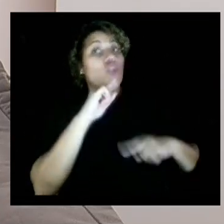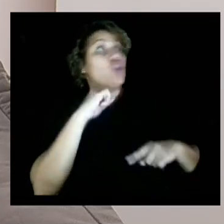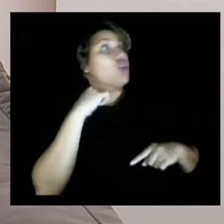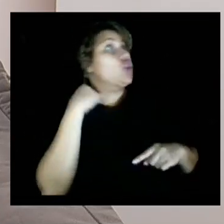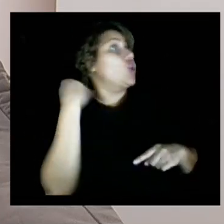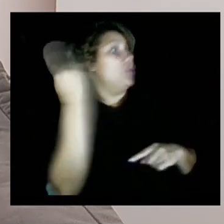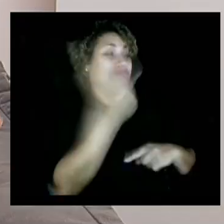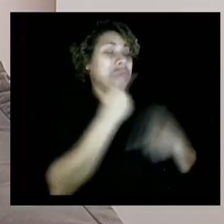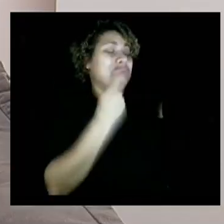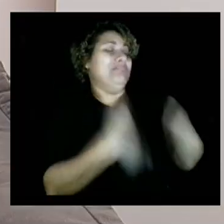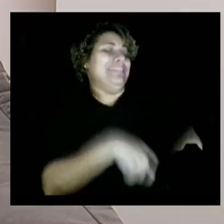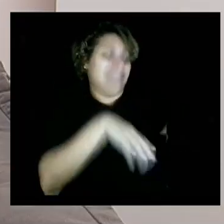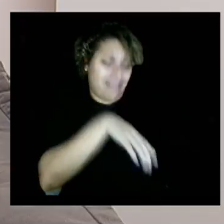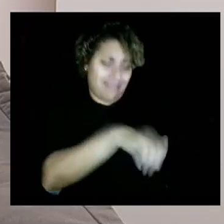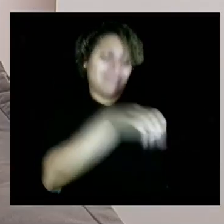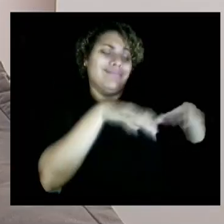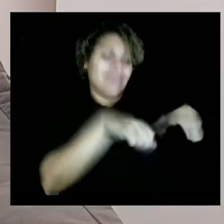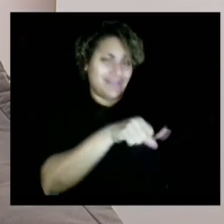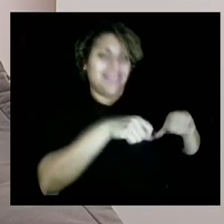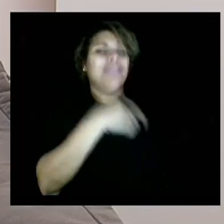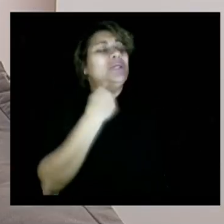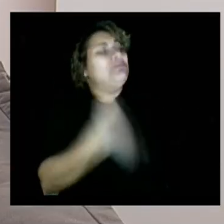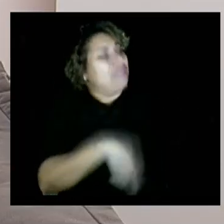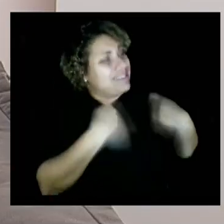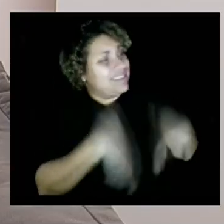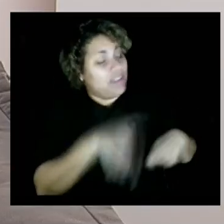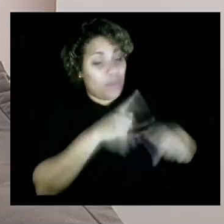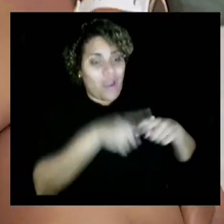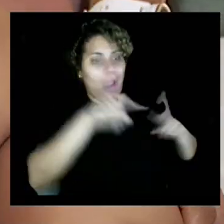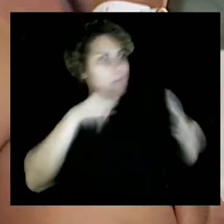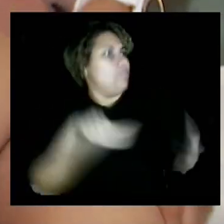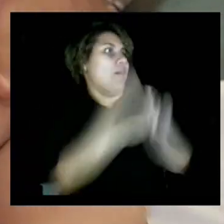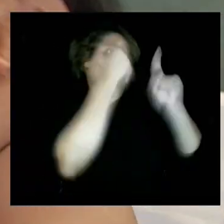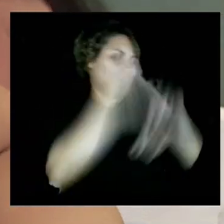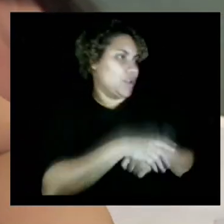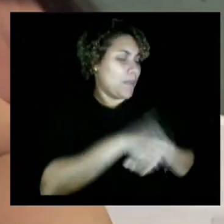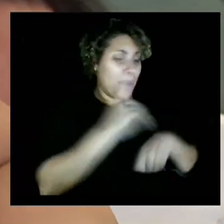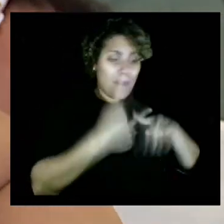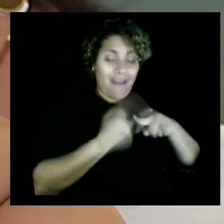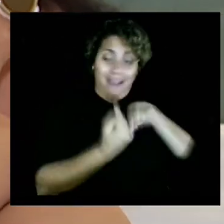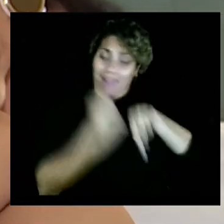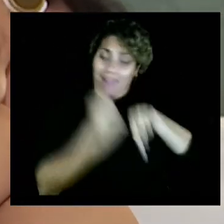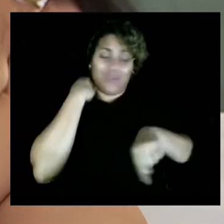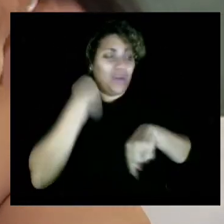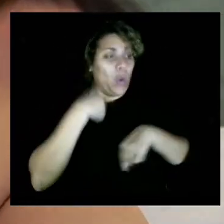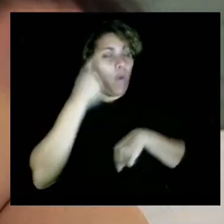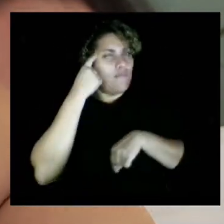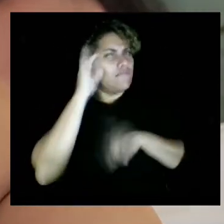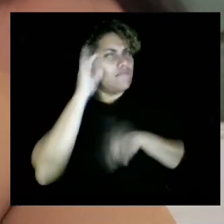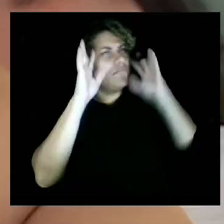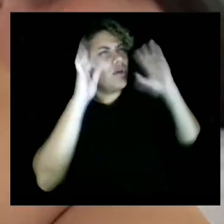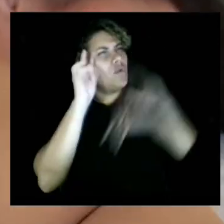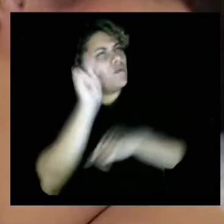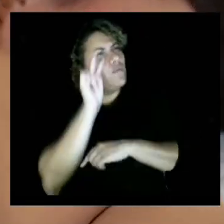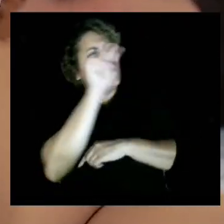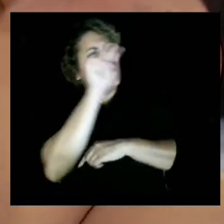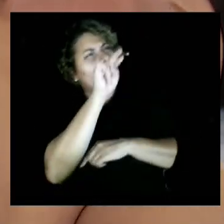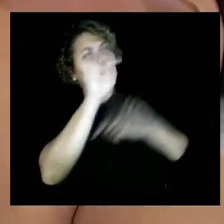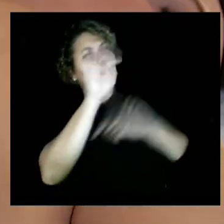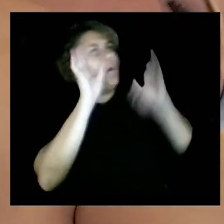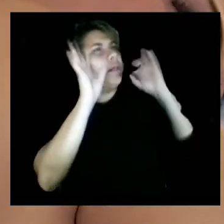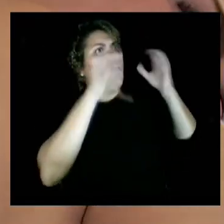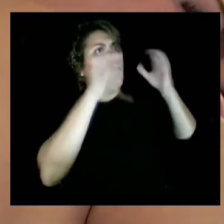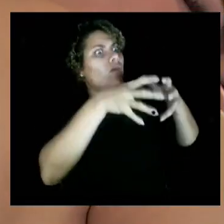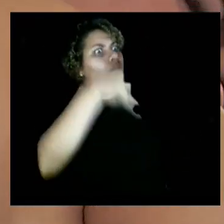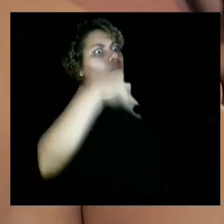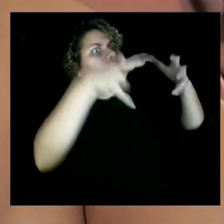diferença e tem crescido muito, mas naquela época eu não tinha esse olhar do quanto isso poderia crescer e fazer diferença na